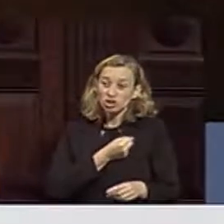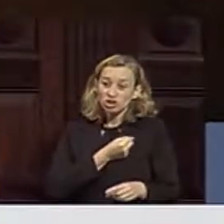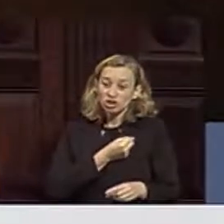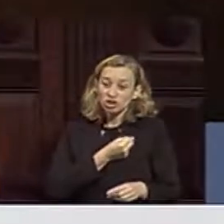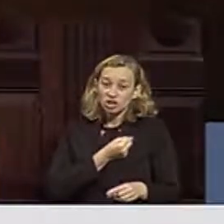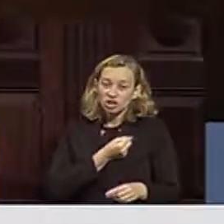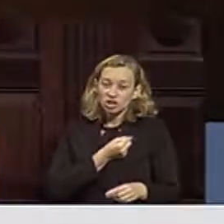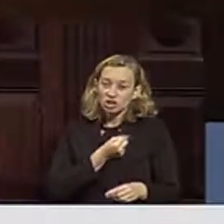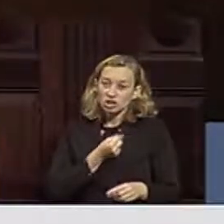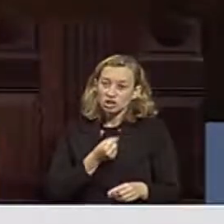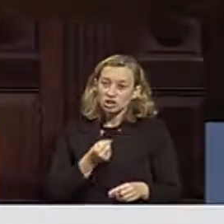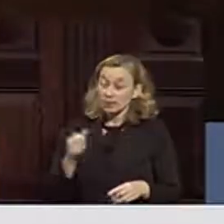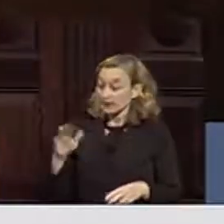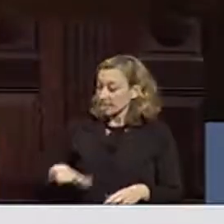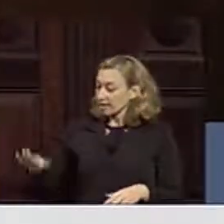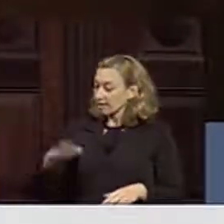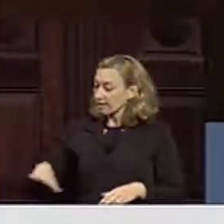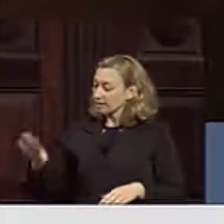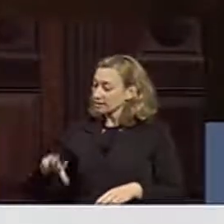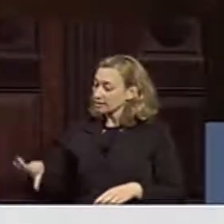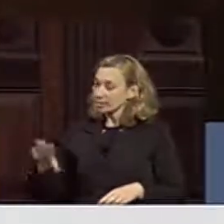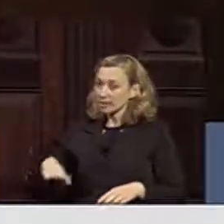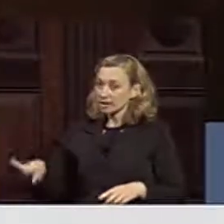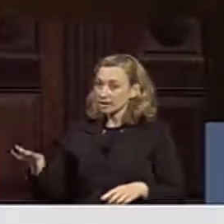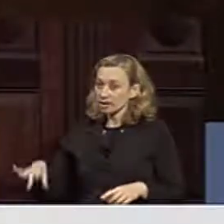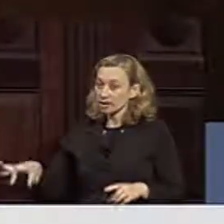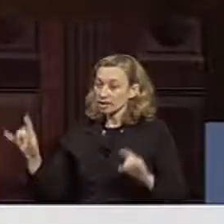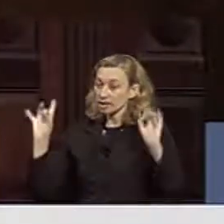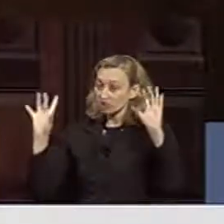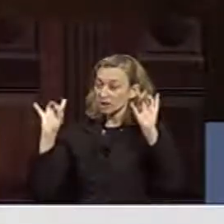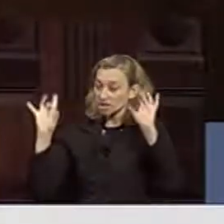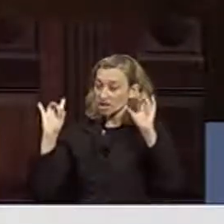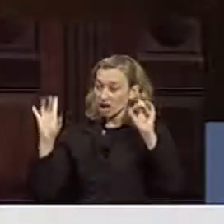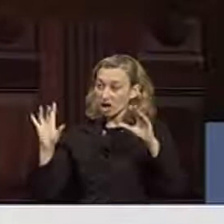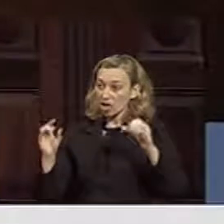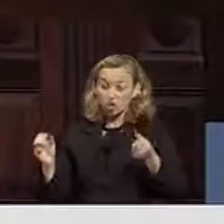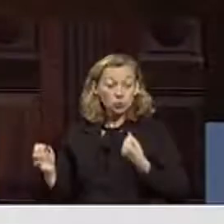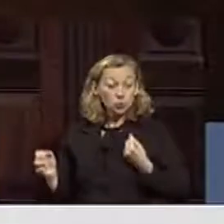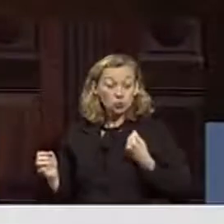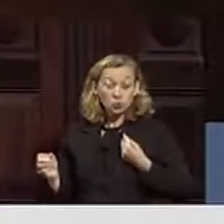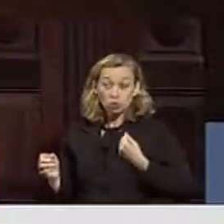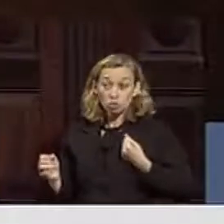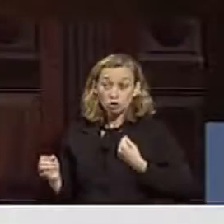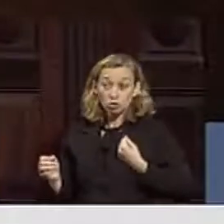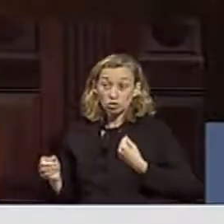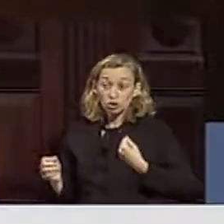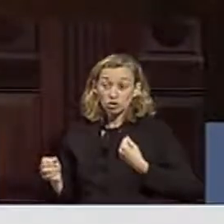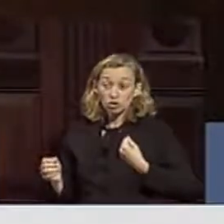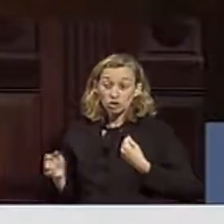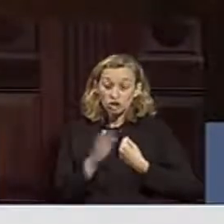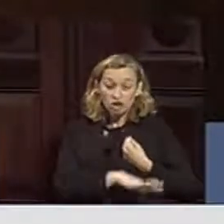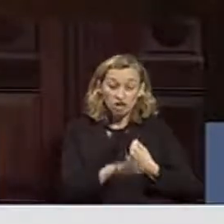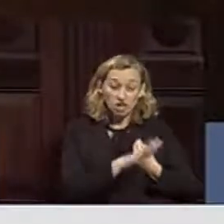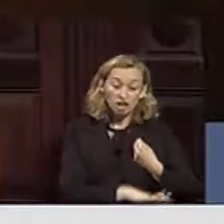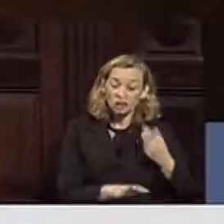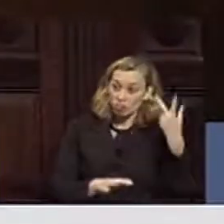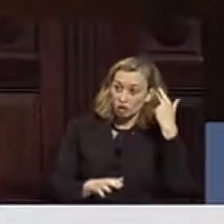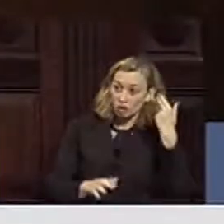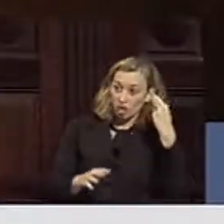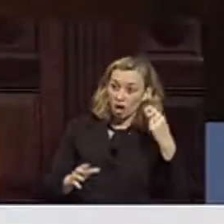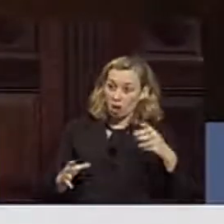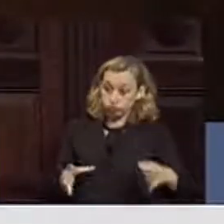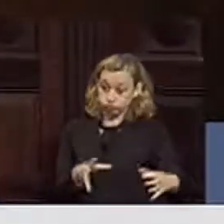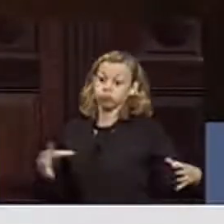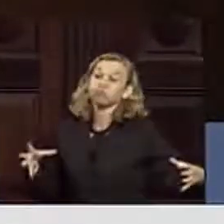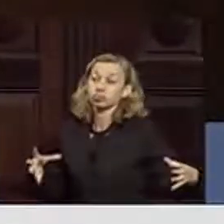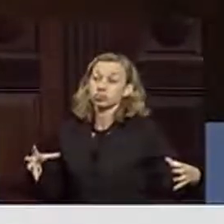especiais numa turma separada. É voltar ao modelo segregador, só que agora